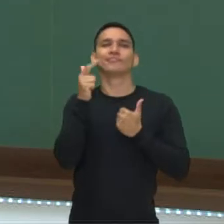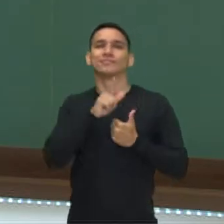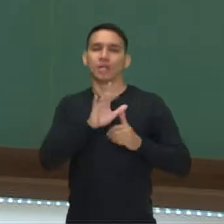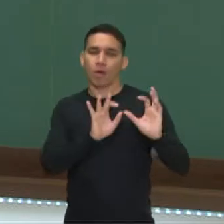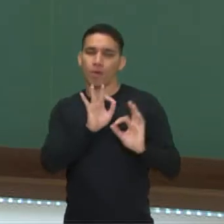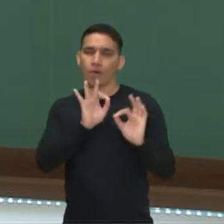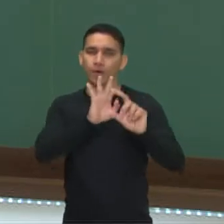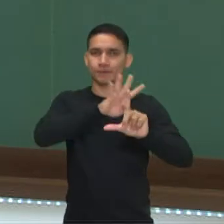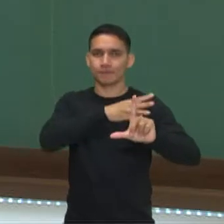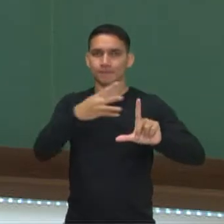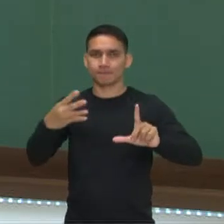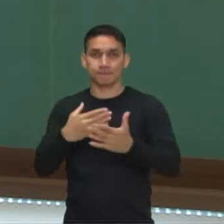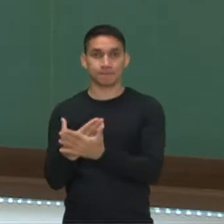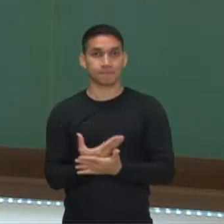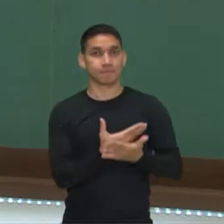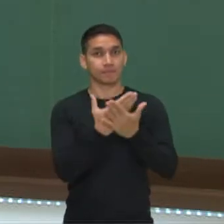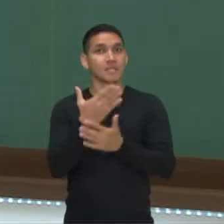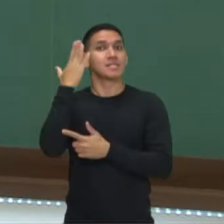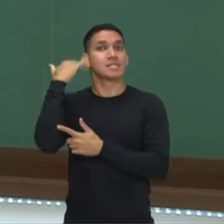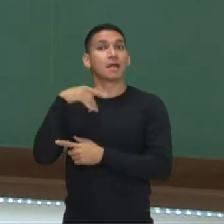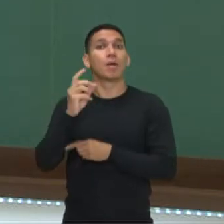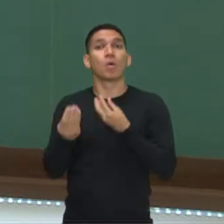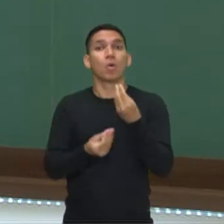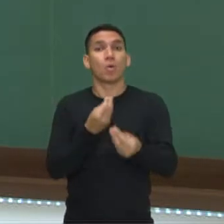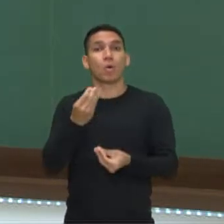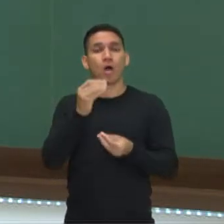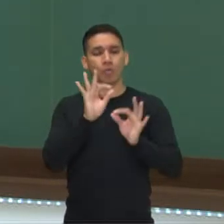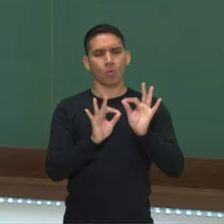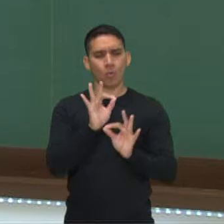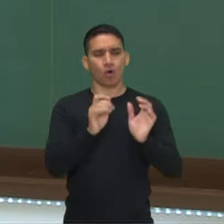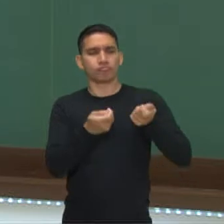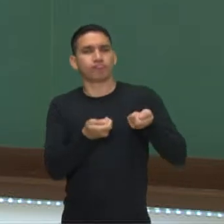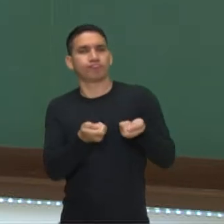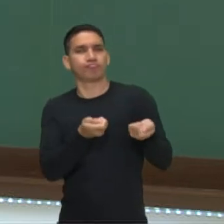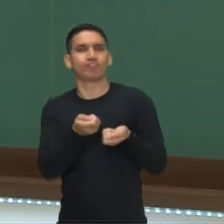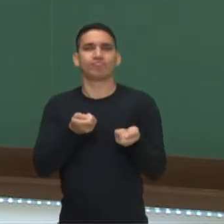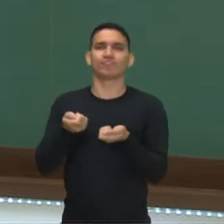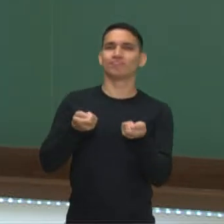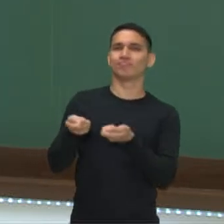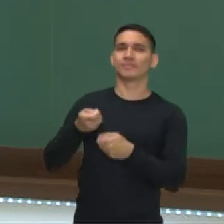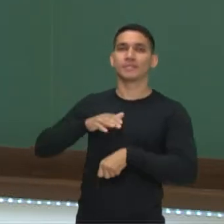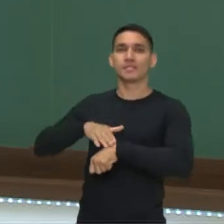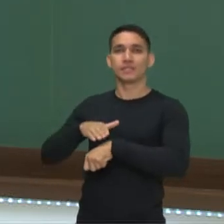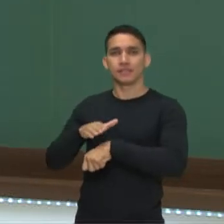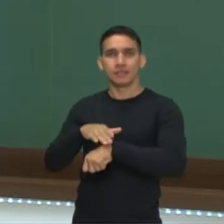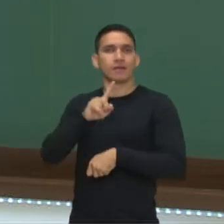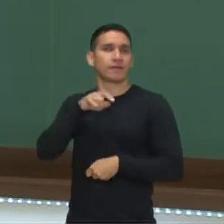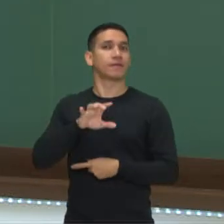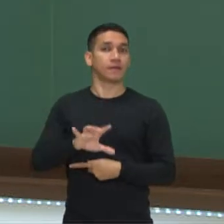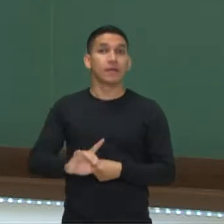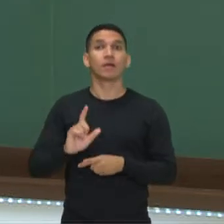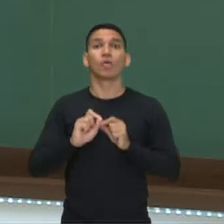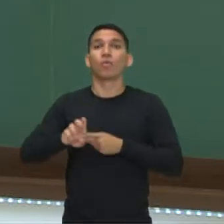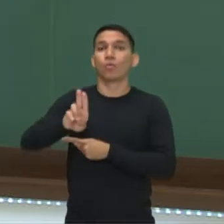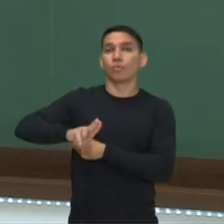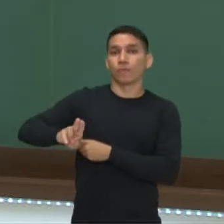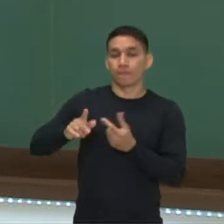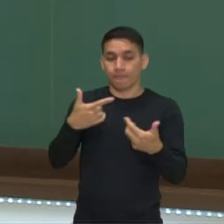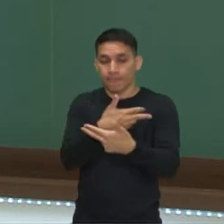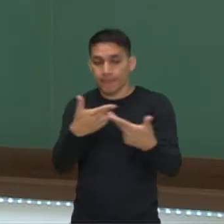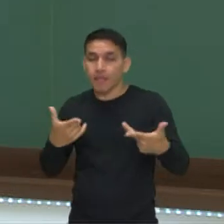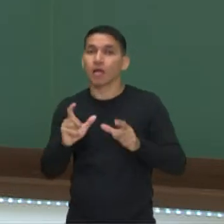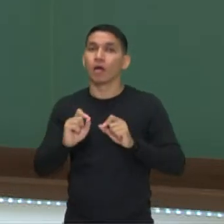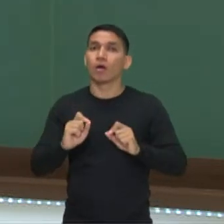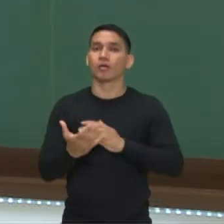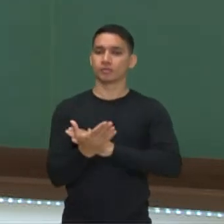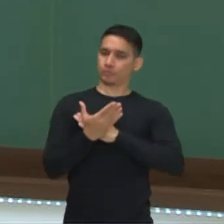organização de um cronograma de estudo. Saber manejar o tempo, Fazer esse controle do tempo e utilizar esse tempo a